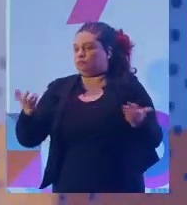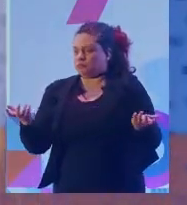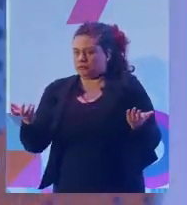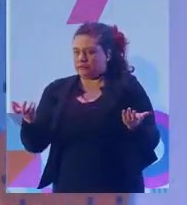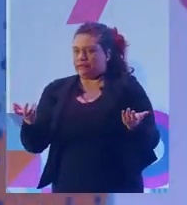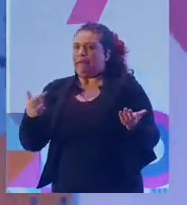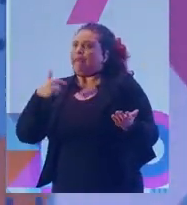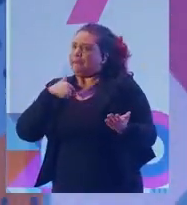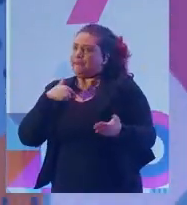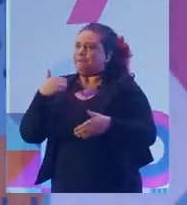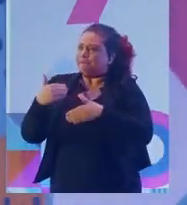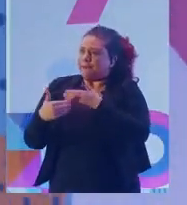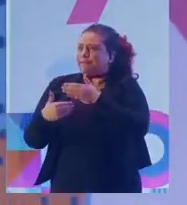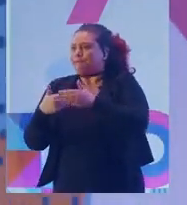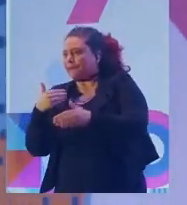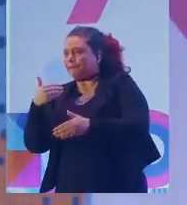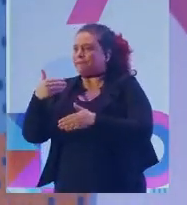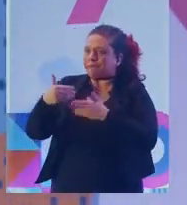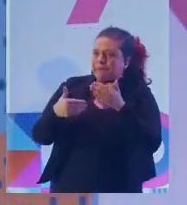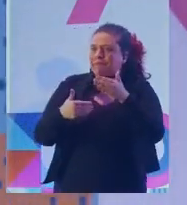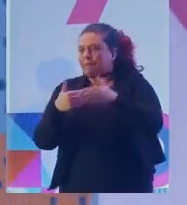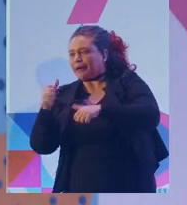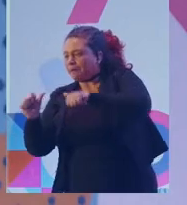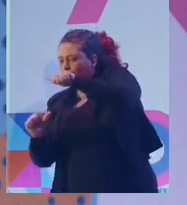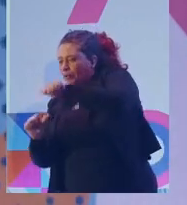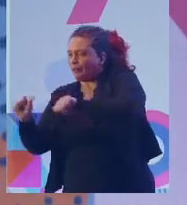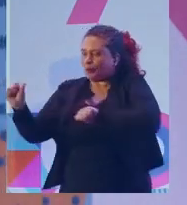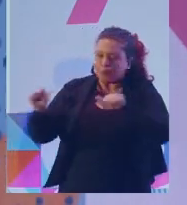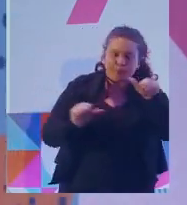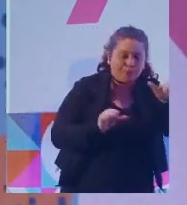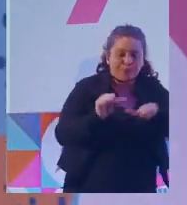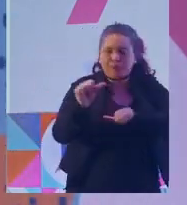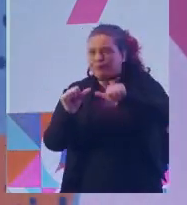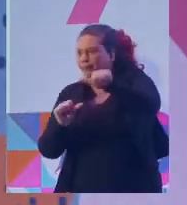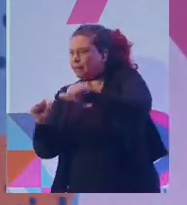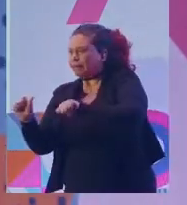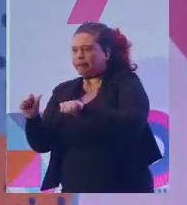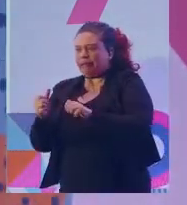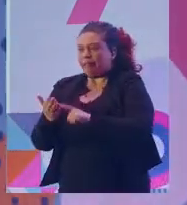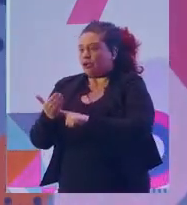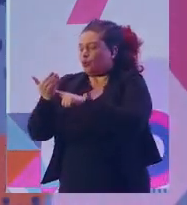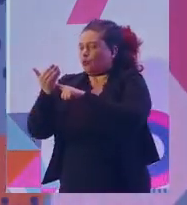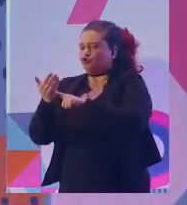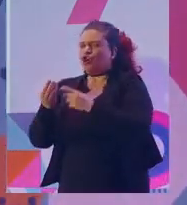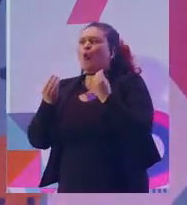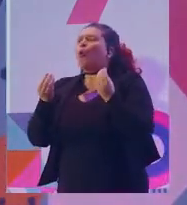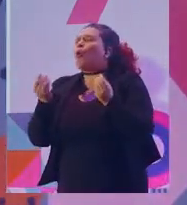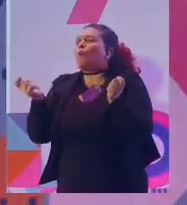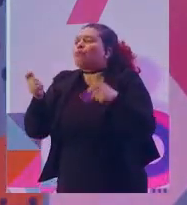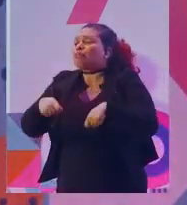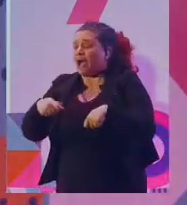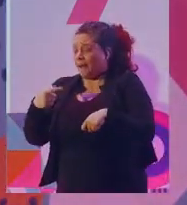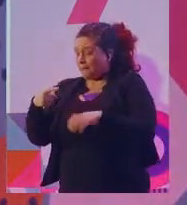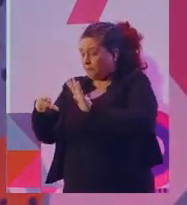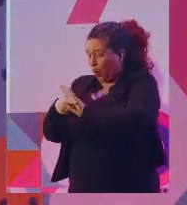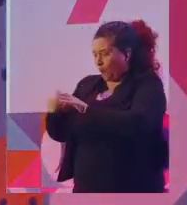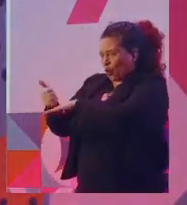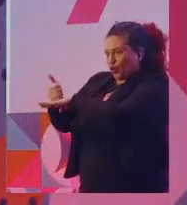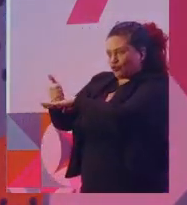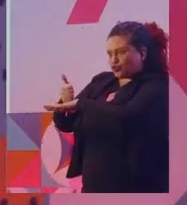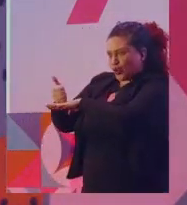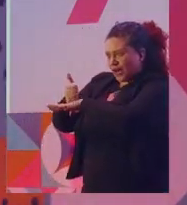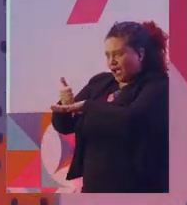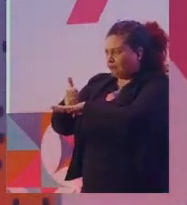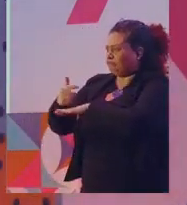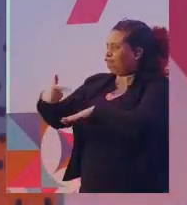vou passando as tecnologias, mudando. E como que eu faço para que os meus desenvolvedores, eu como